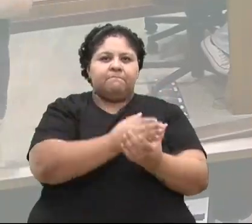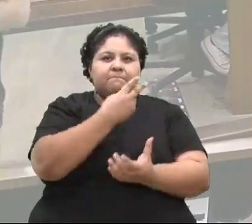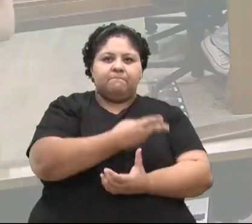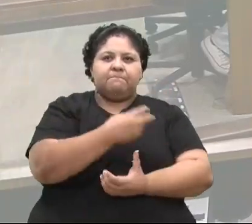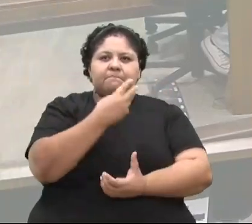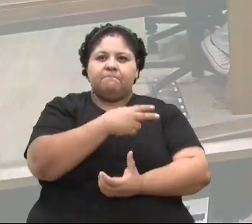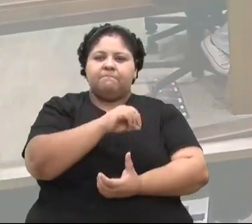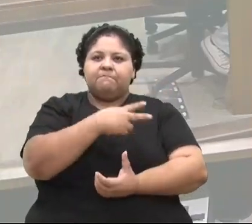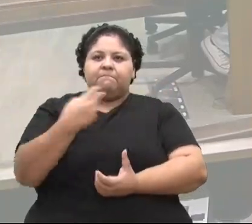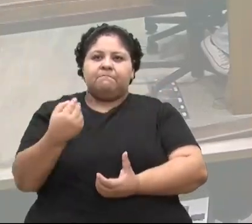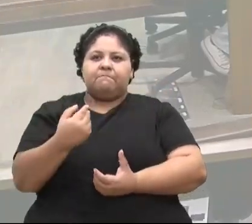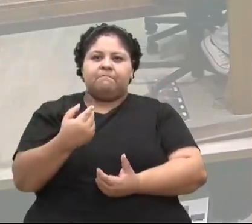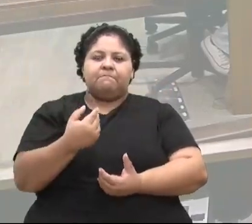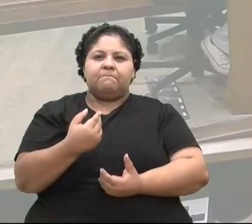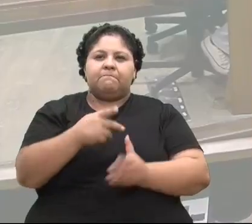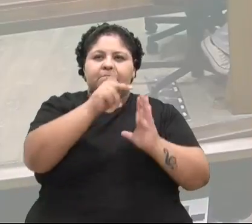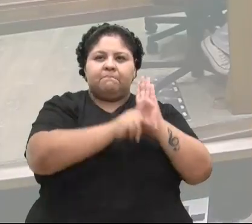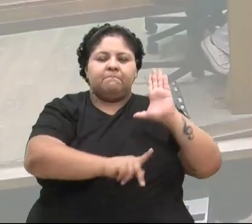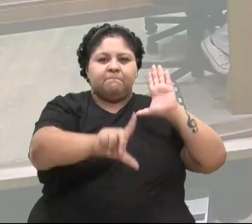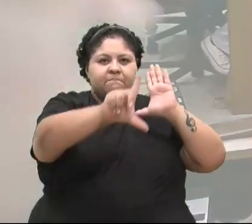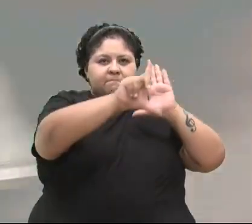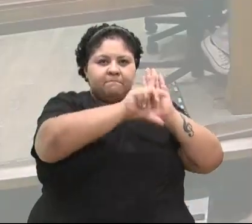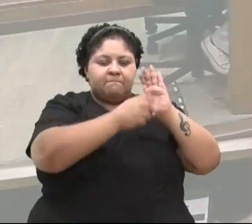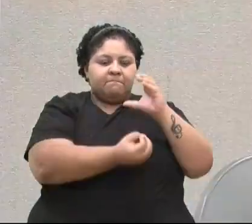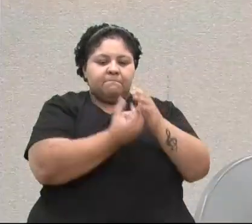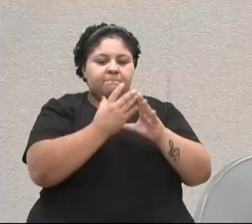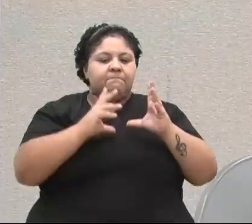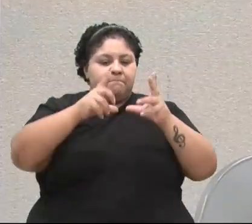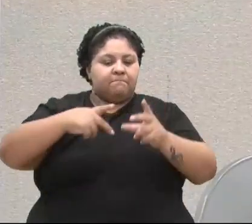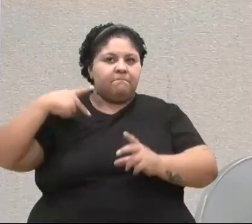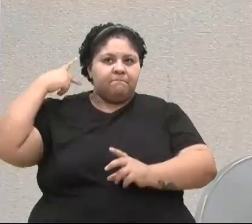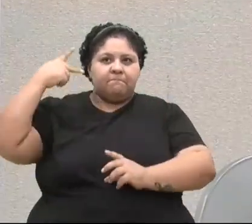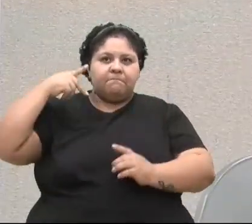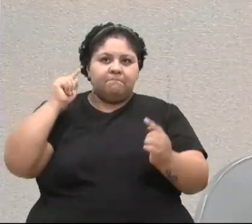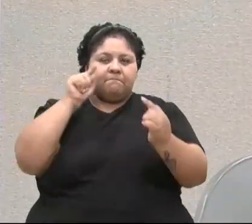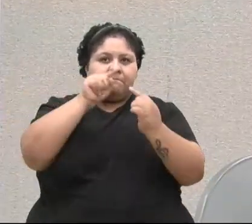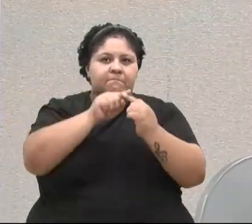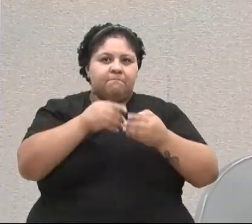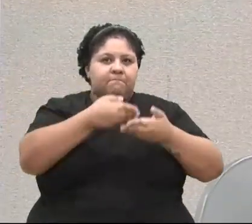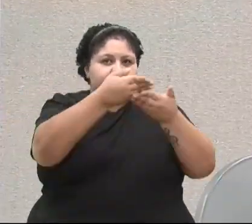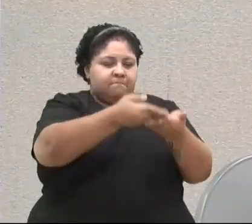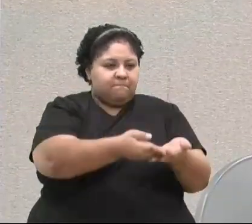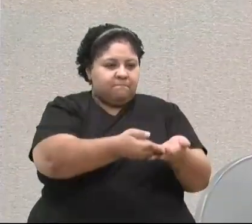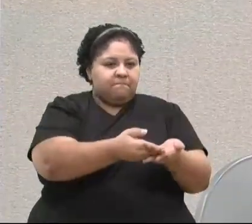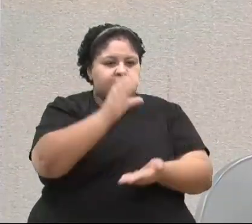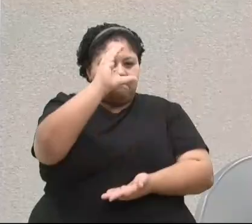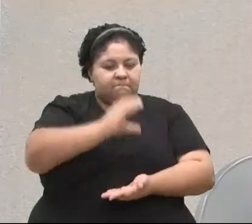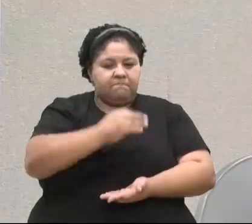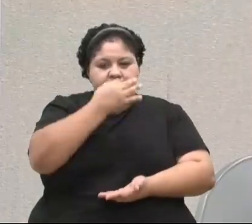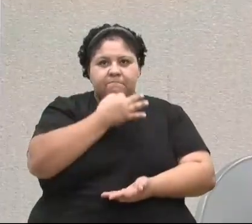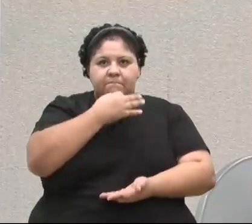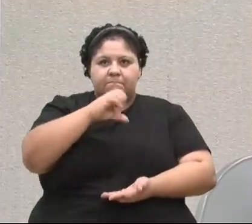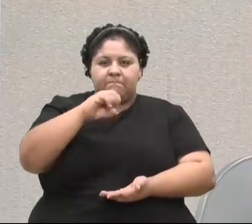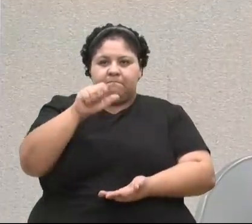2/2024. O presente projeto de decreto legislativo é de autoria coletiva e objetiva conceder o título de cidadão caxiense ao senhor Samuel